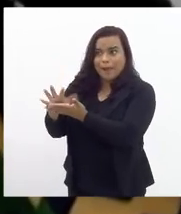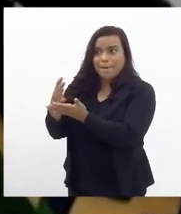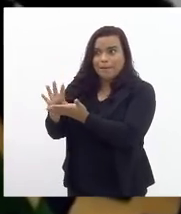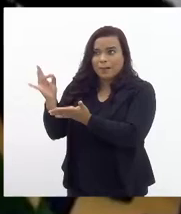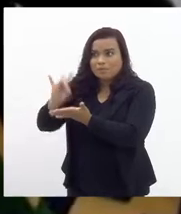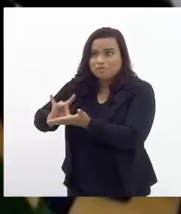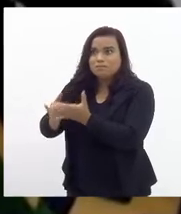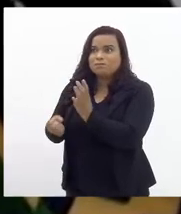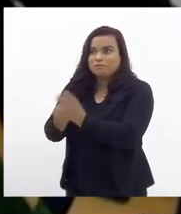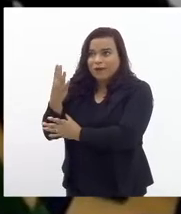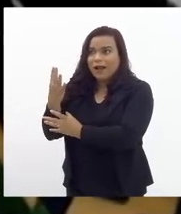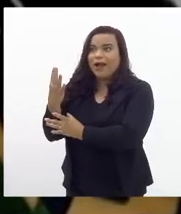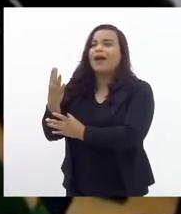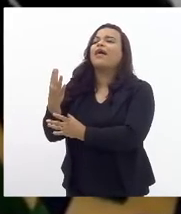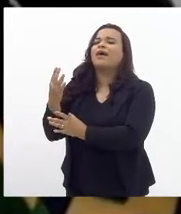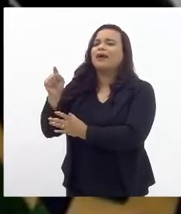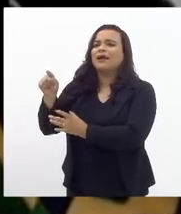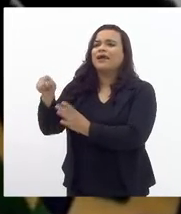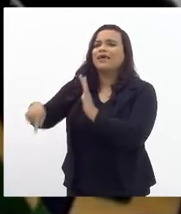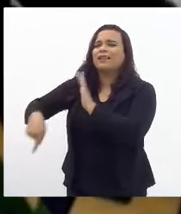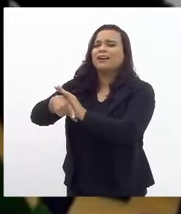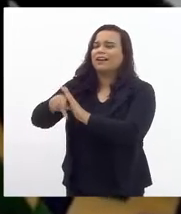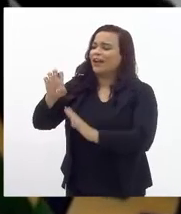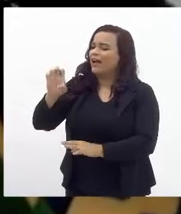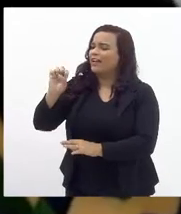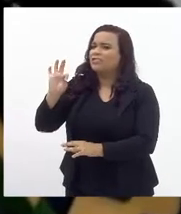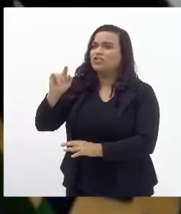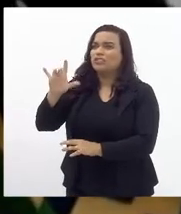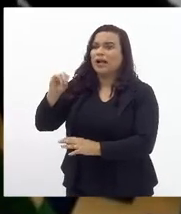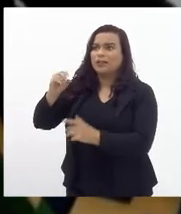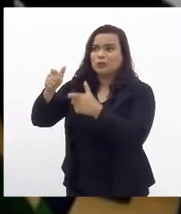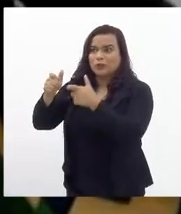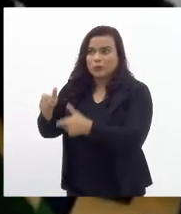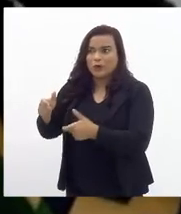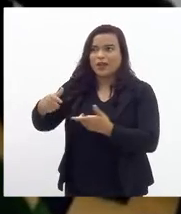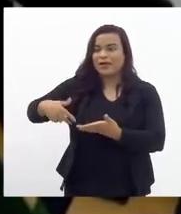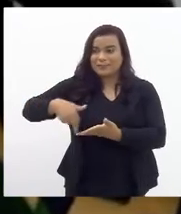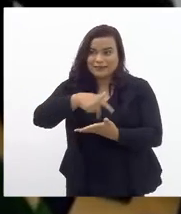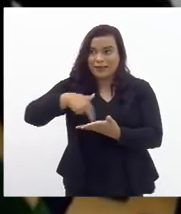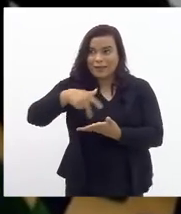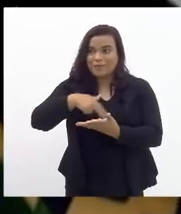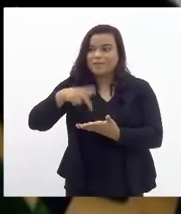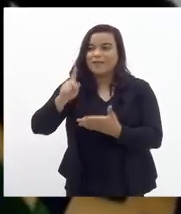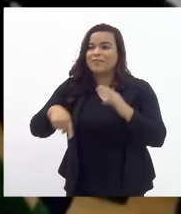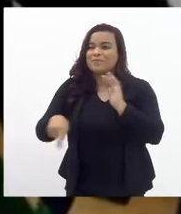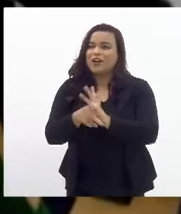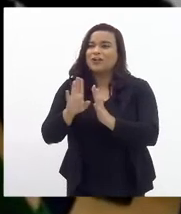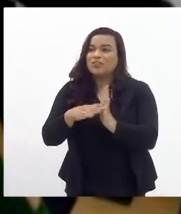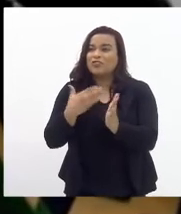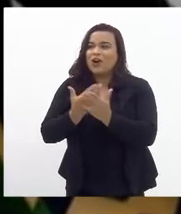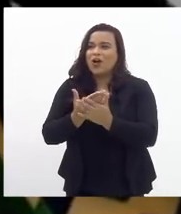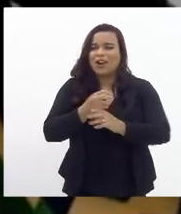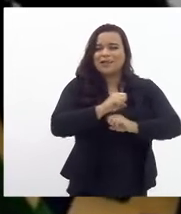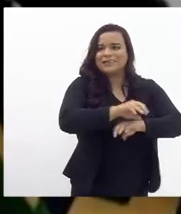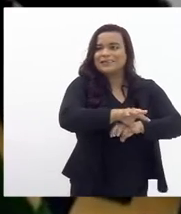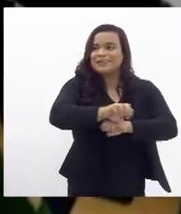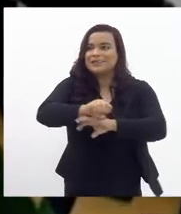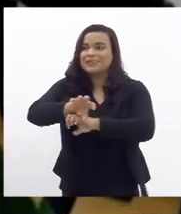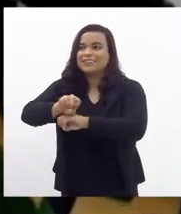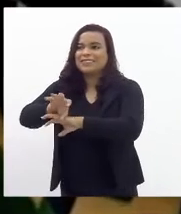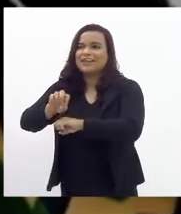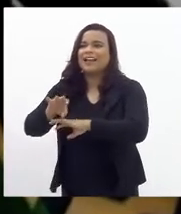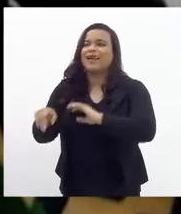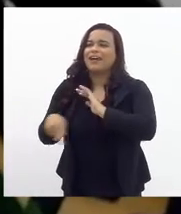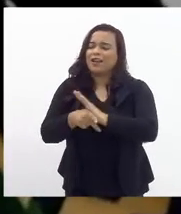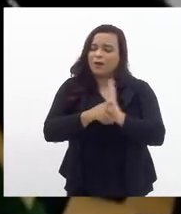de Sambar do Estácio, né? Que é a origem da escola de samba, né? De ensinar, de organizar